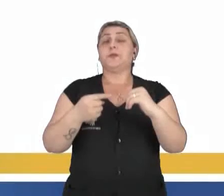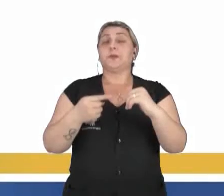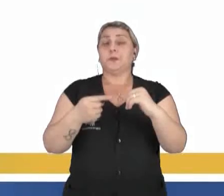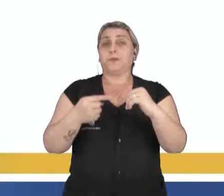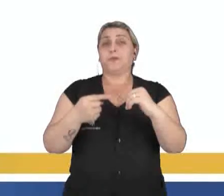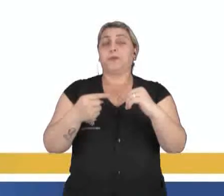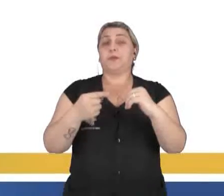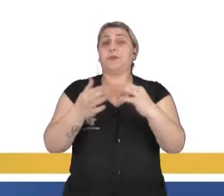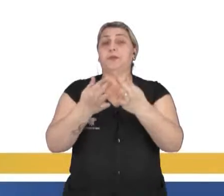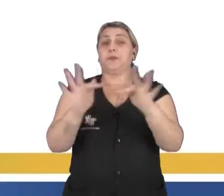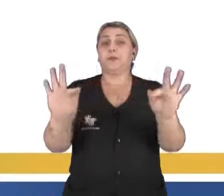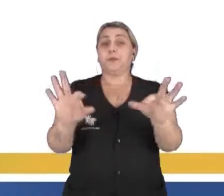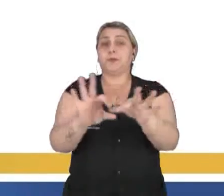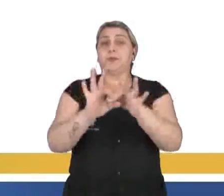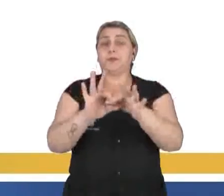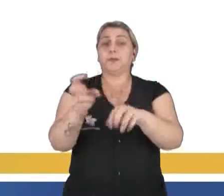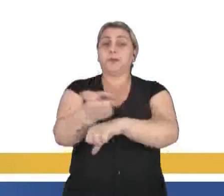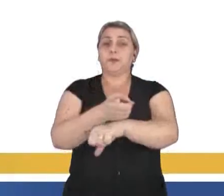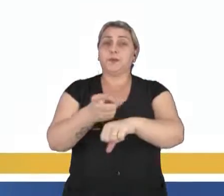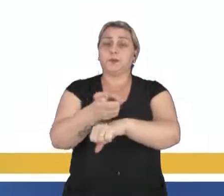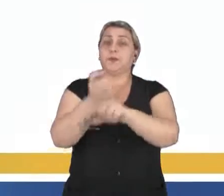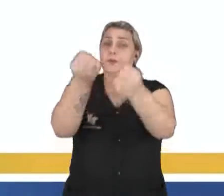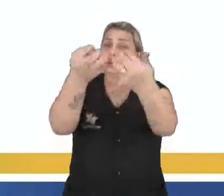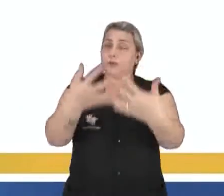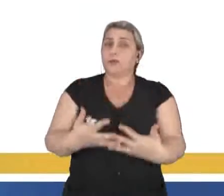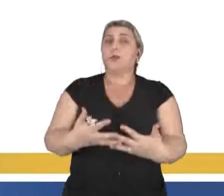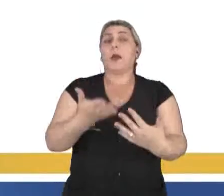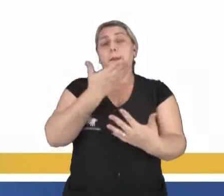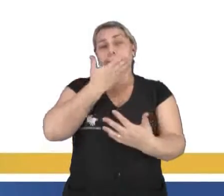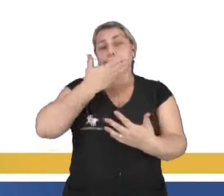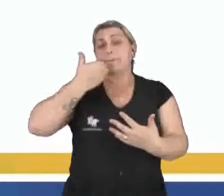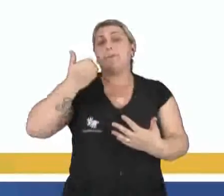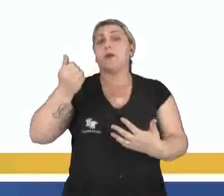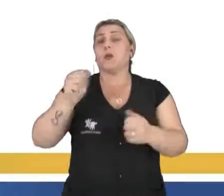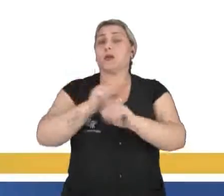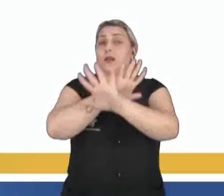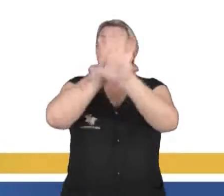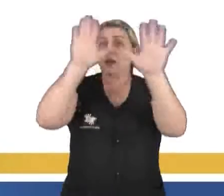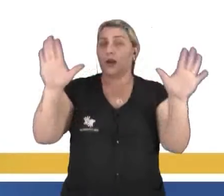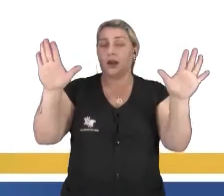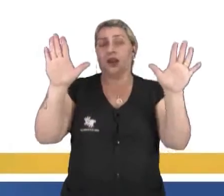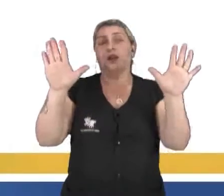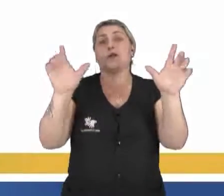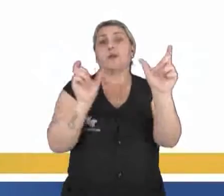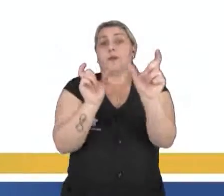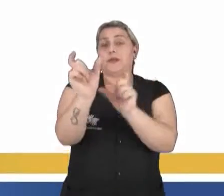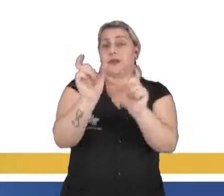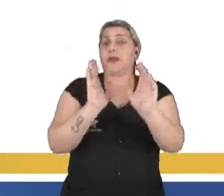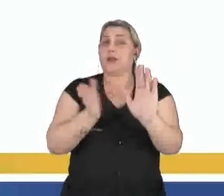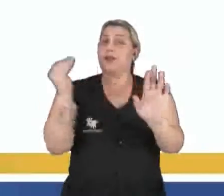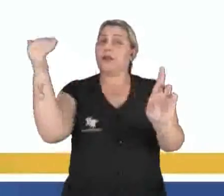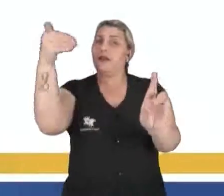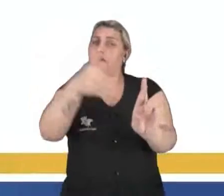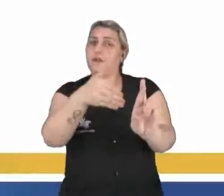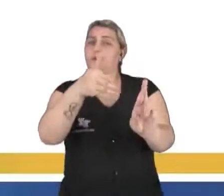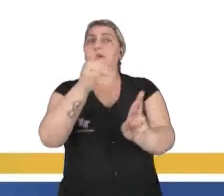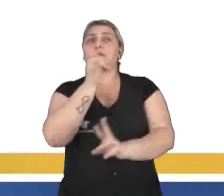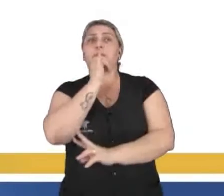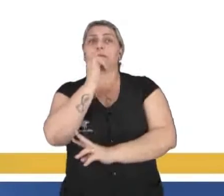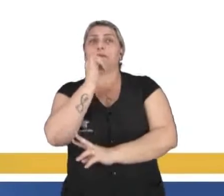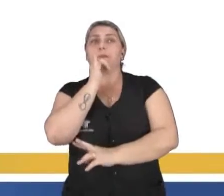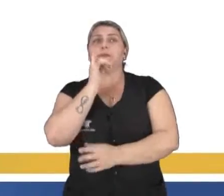subordinadas explicativas Como o próprio nome já indica explica o melhor ou esclarece o termo ao qual se referem a